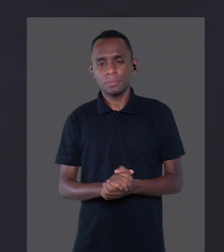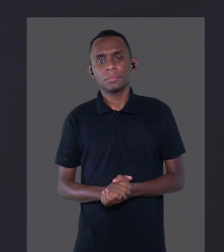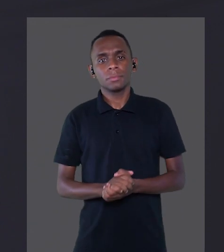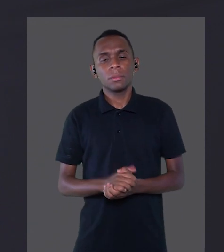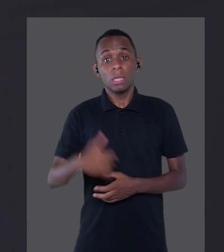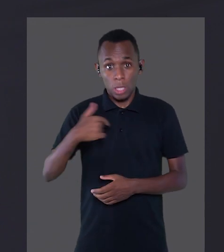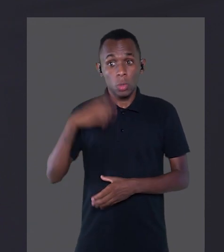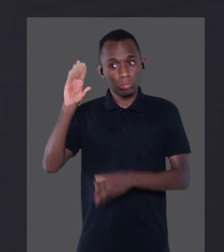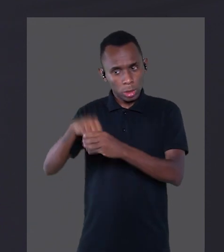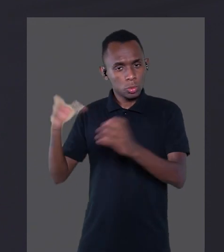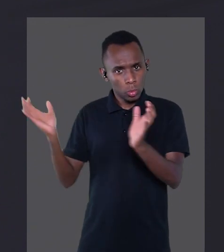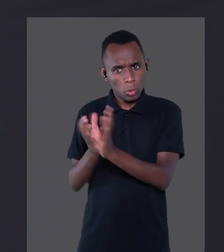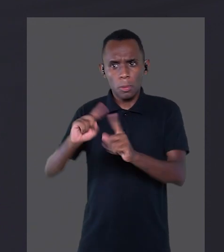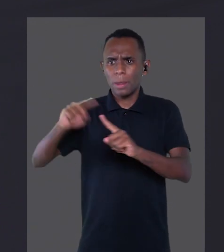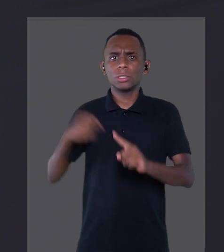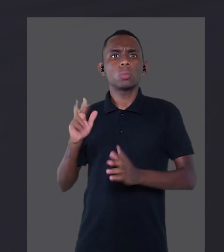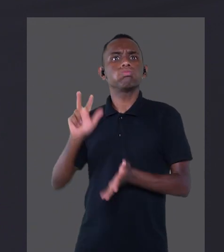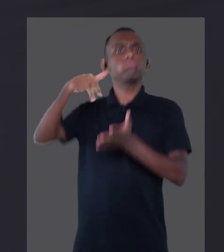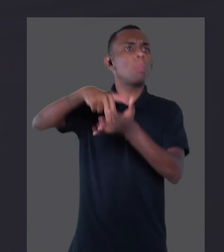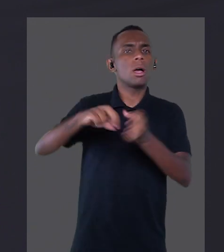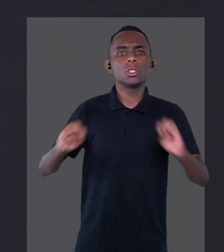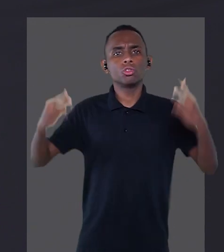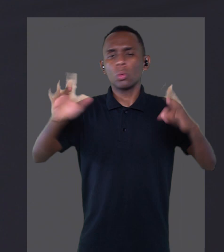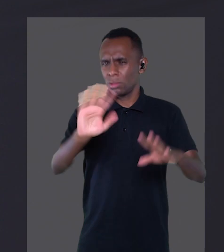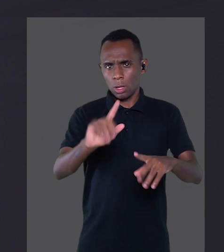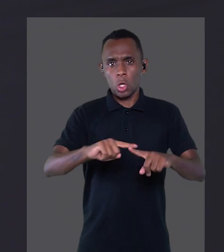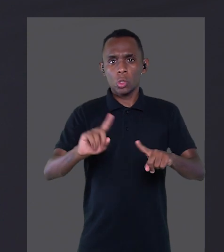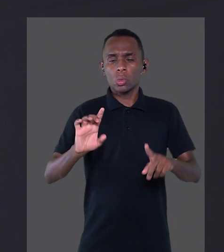Eu era do Coxas em Lata, mas eu não subia no palco. Eu era o letrista,